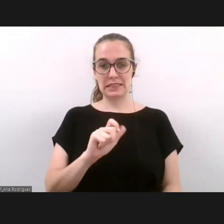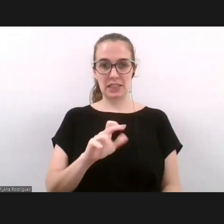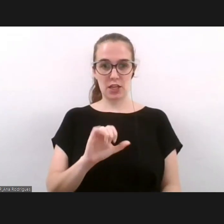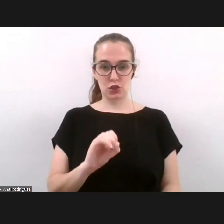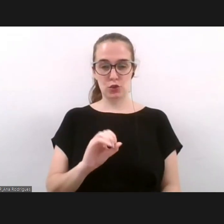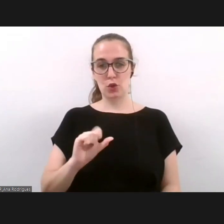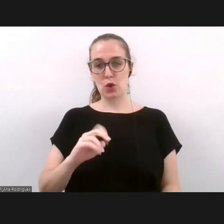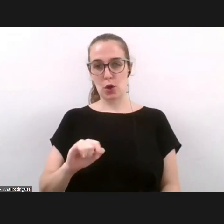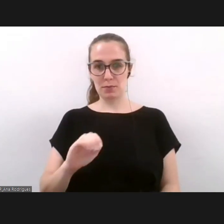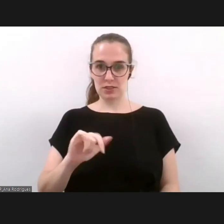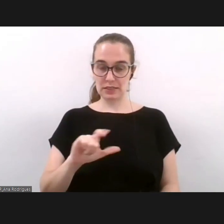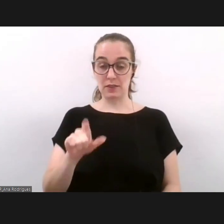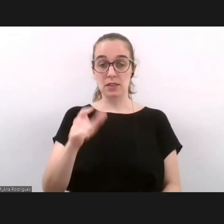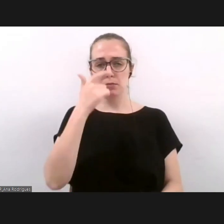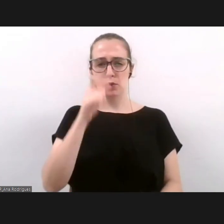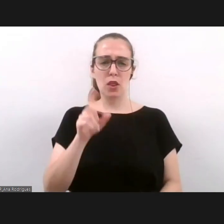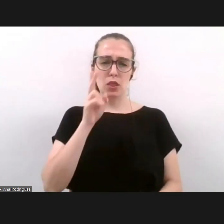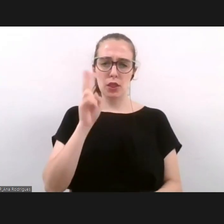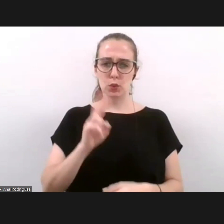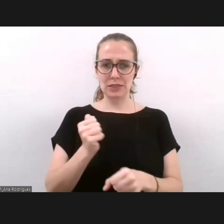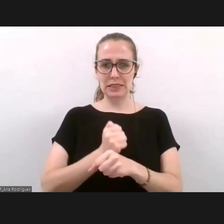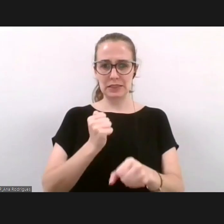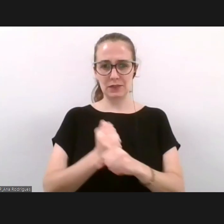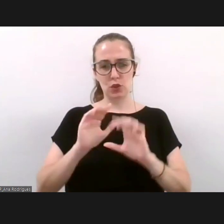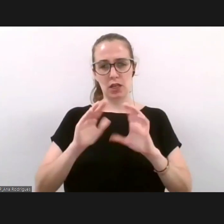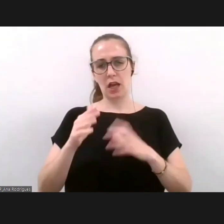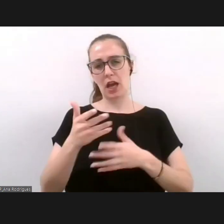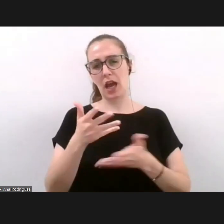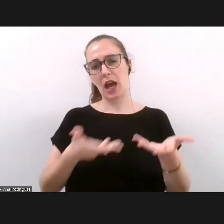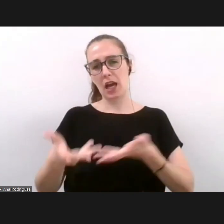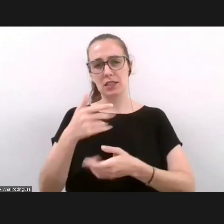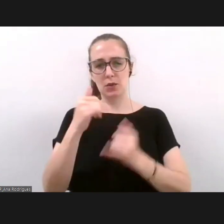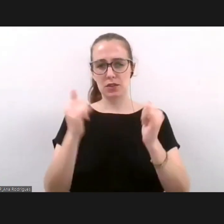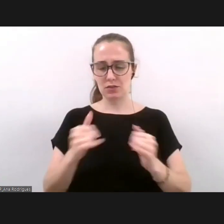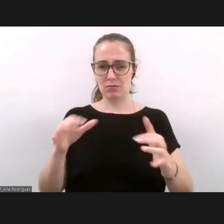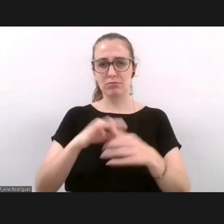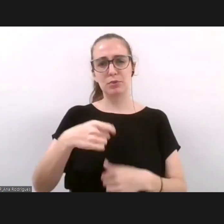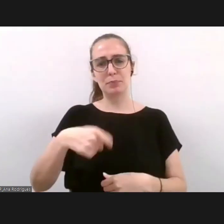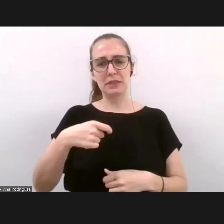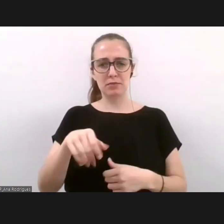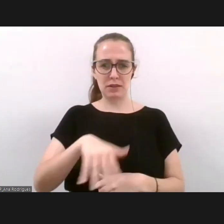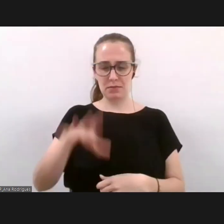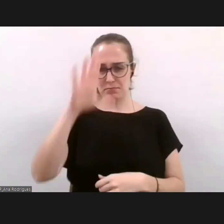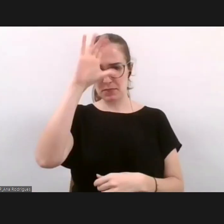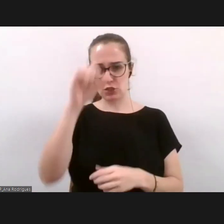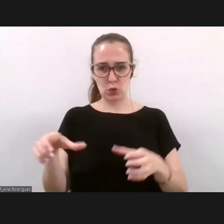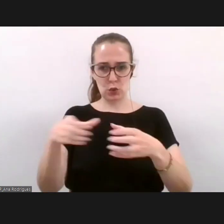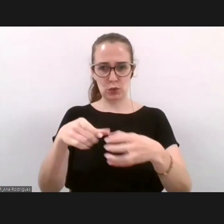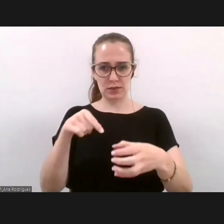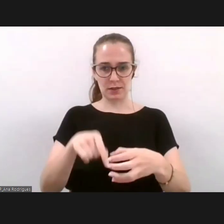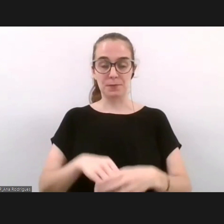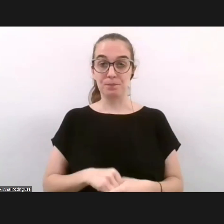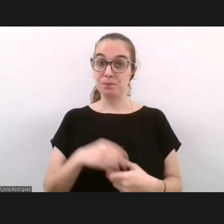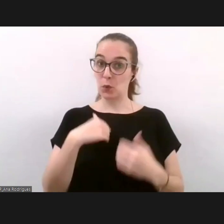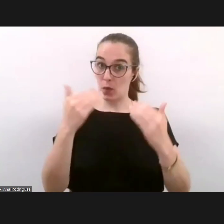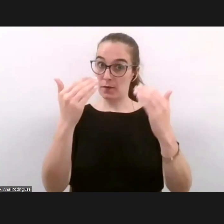Serviços de Relações Internacionais e Comunicação da Secretaria-Geral da Presidência do Conselho de Ministros. Informamos que a sessão